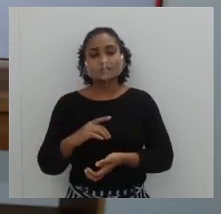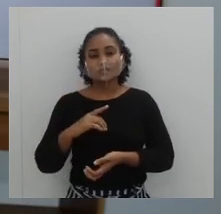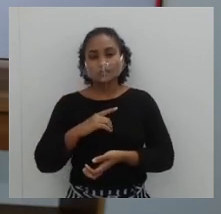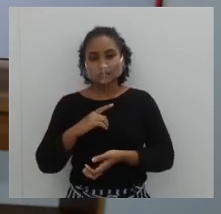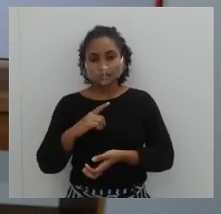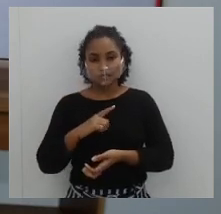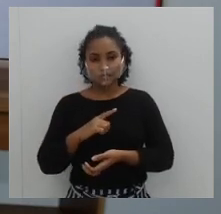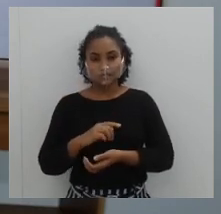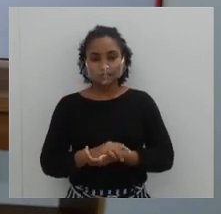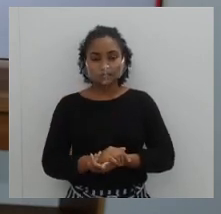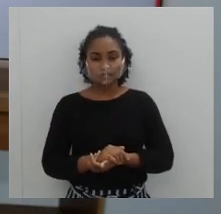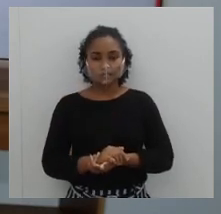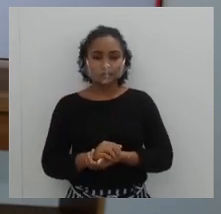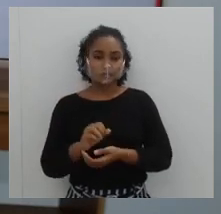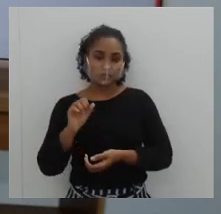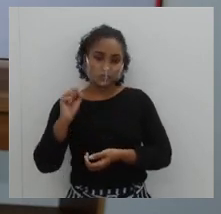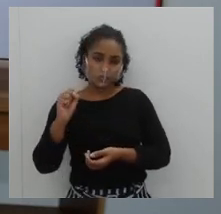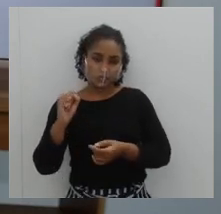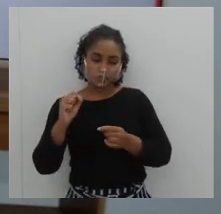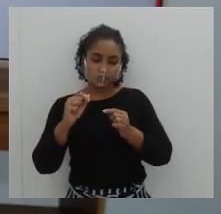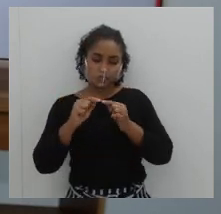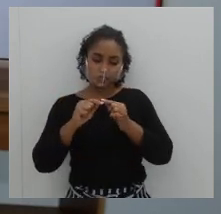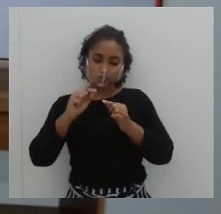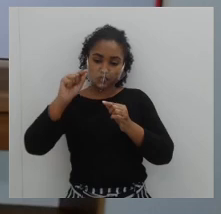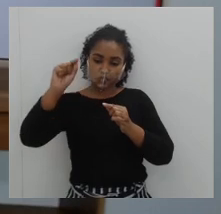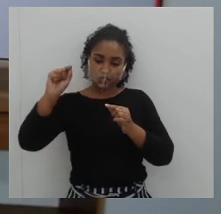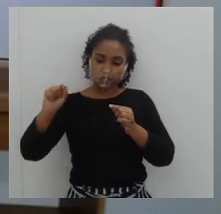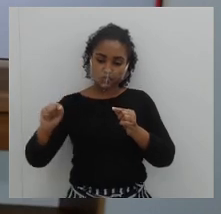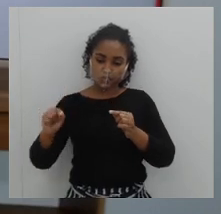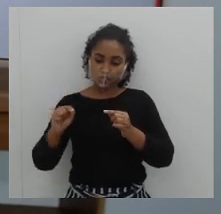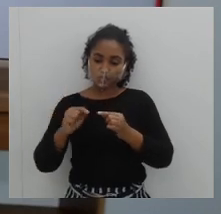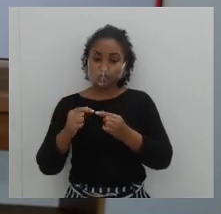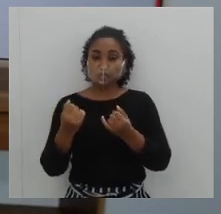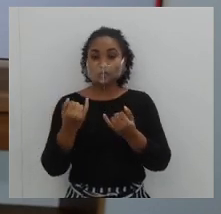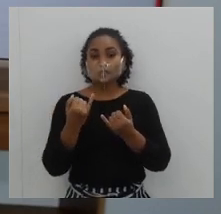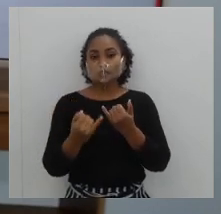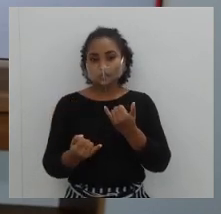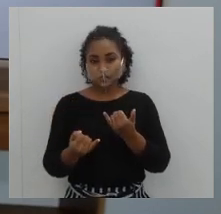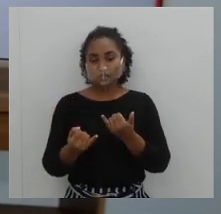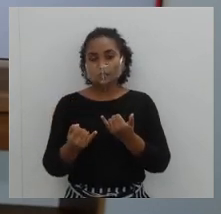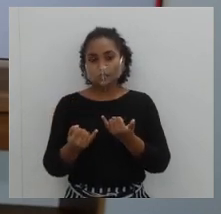tenho 8 triângulos equiláteros regulares